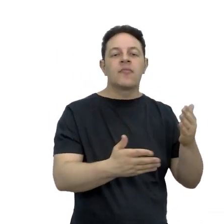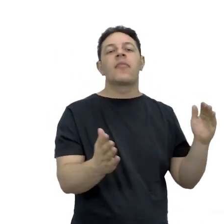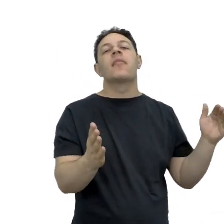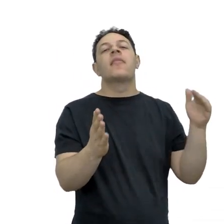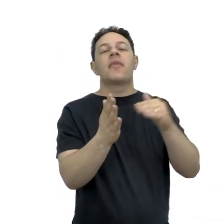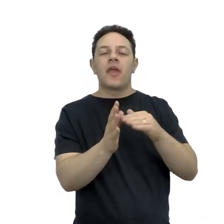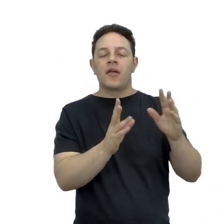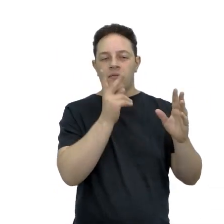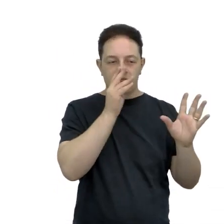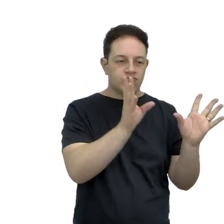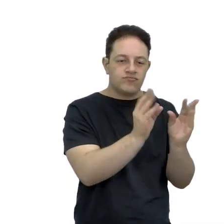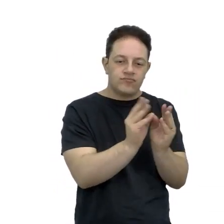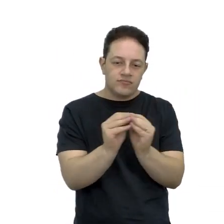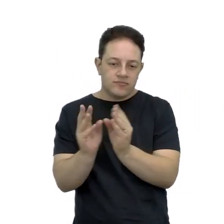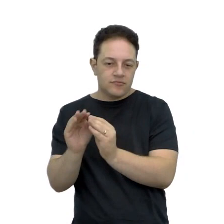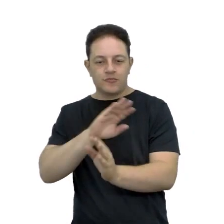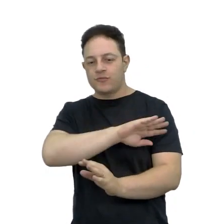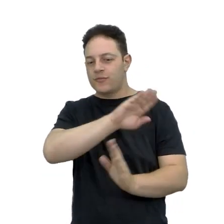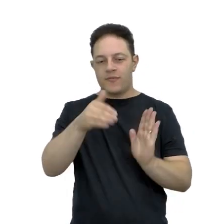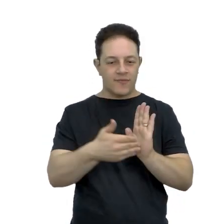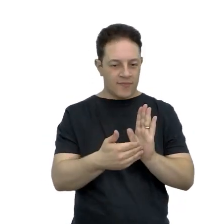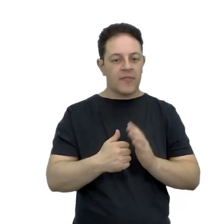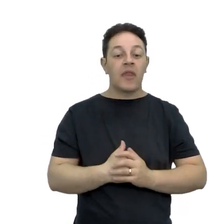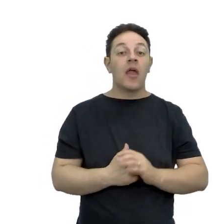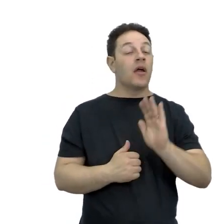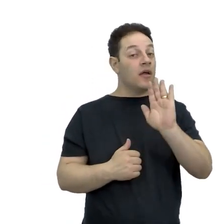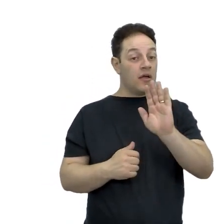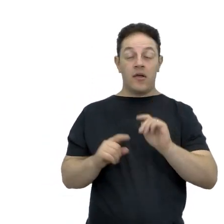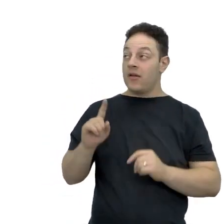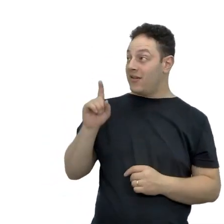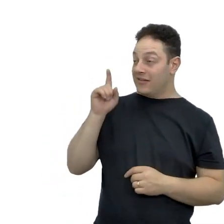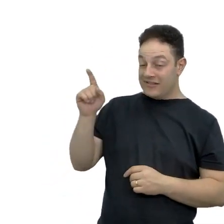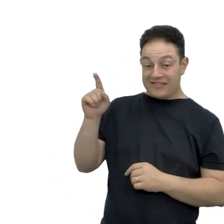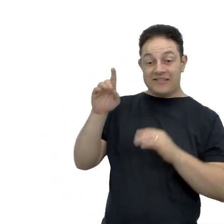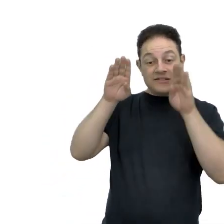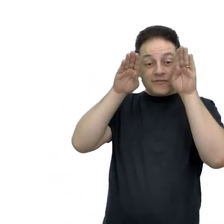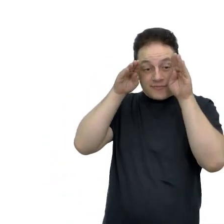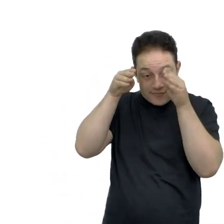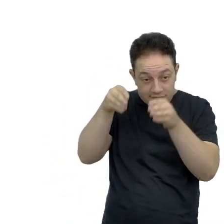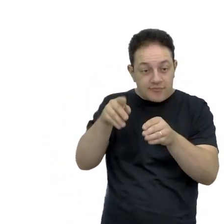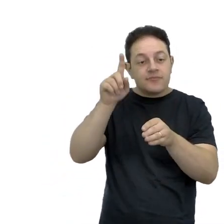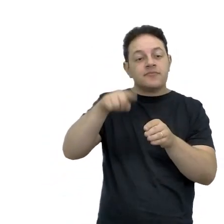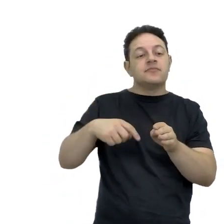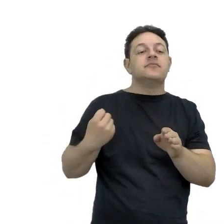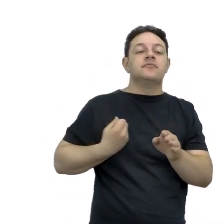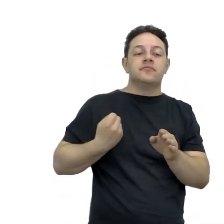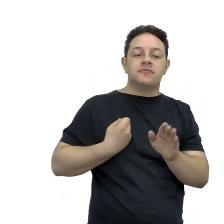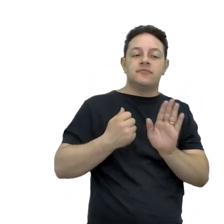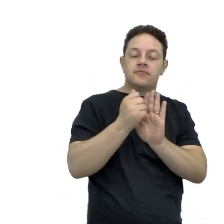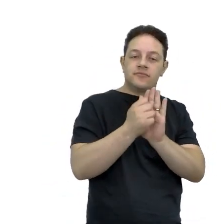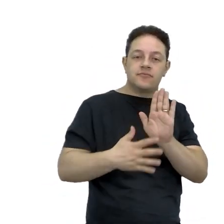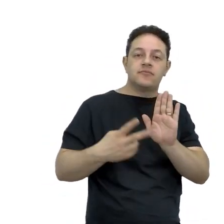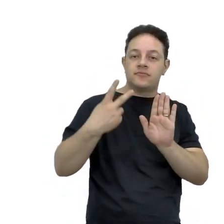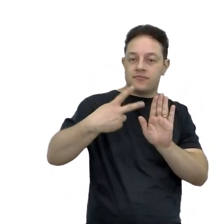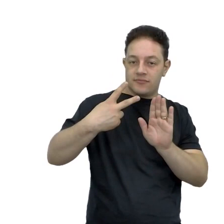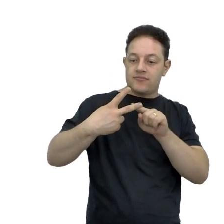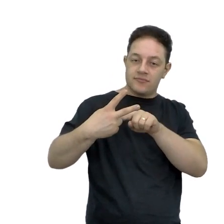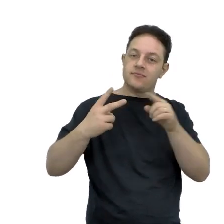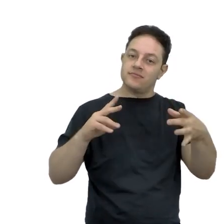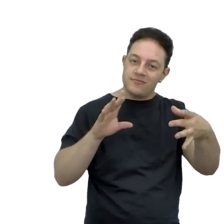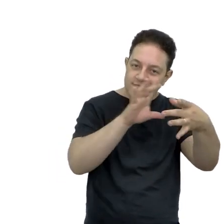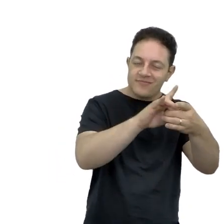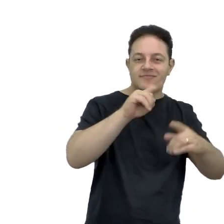sistematização. Mas aqui nós vamos dar um foco na questão 2 para linkar lá com a